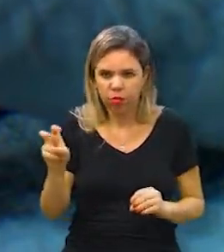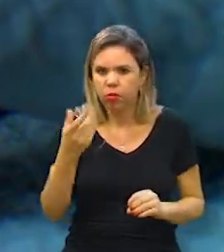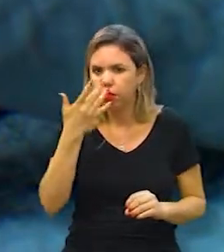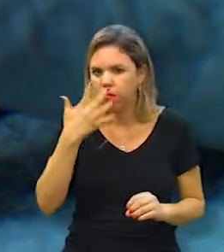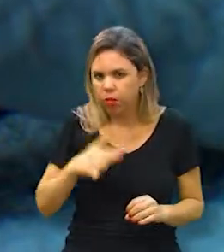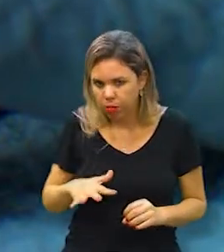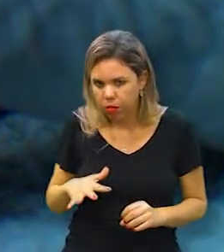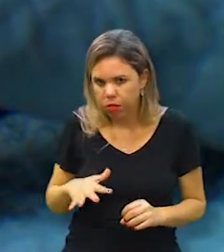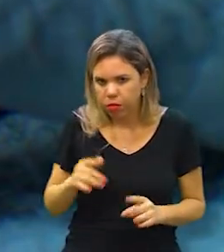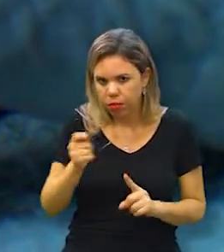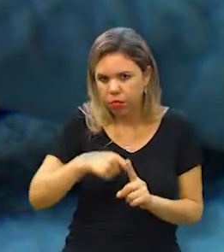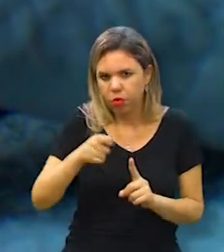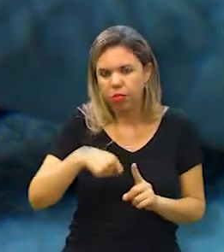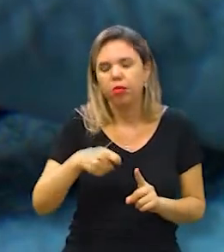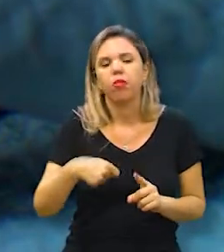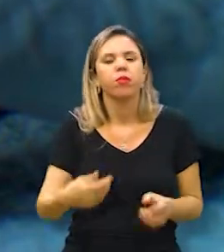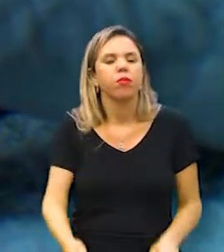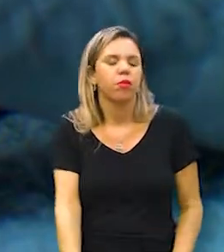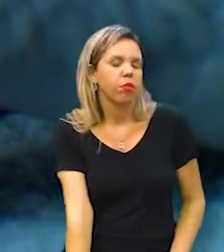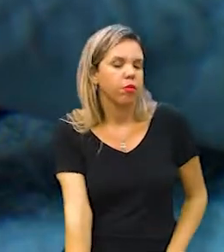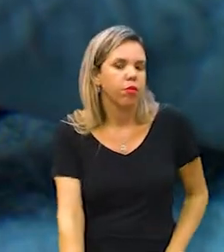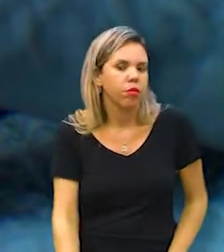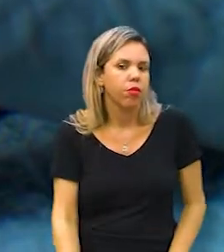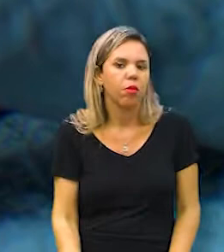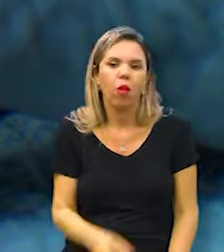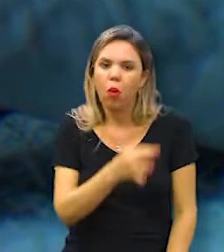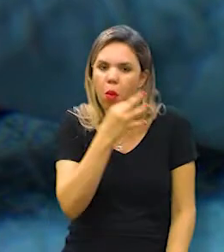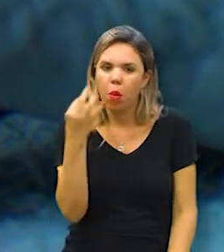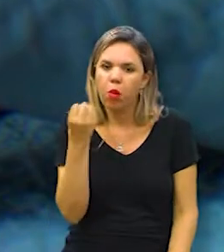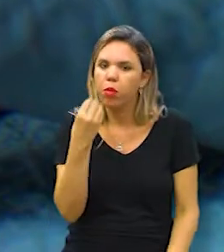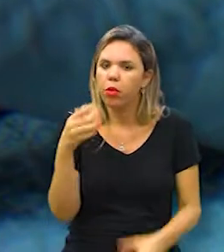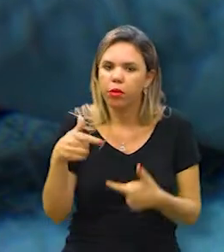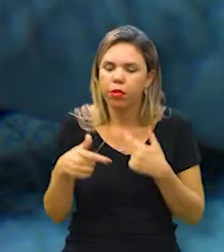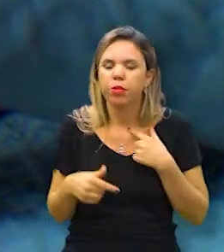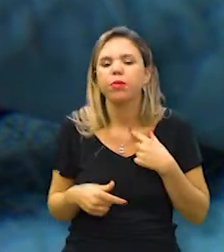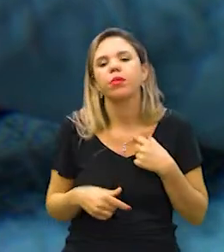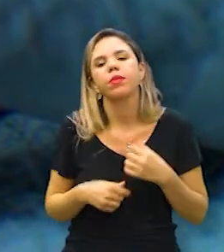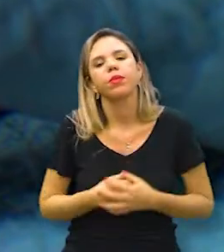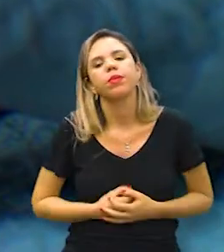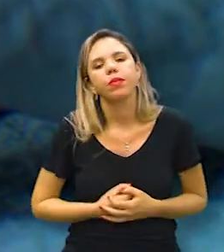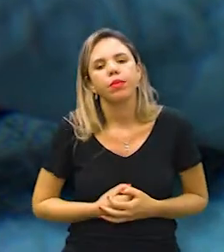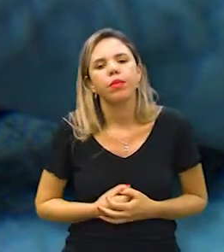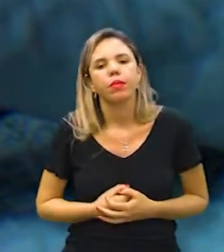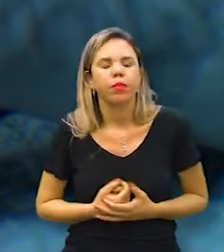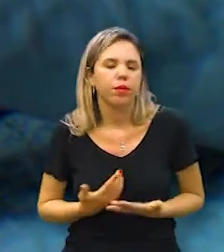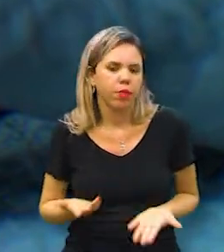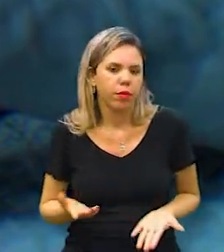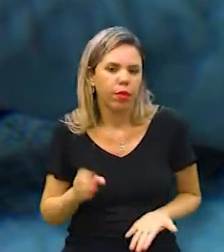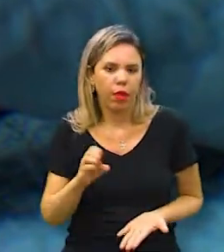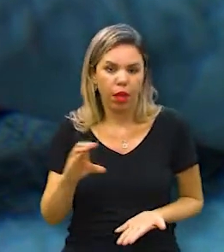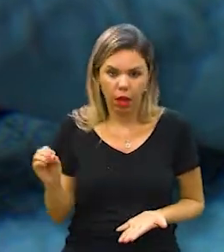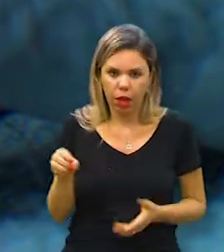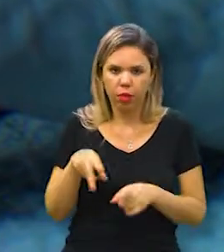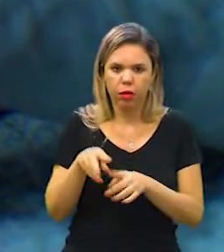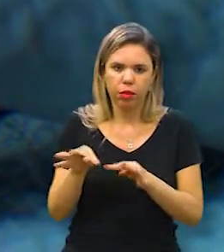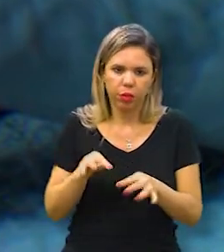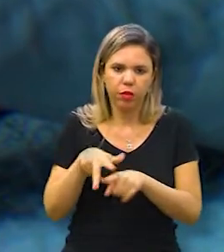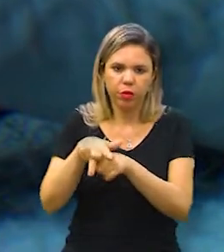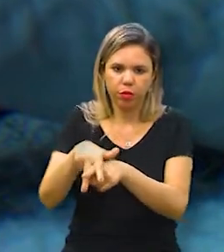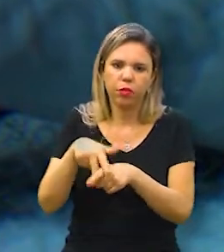crianças mensais. Quer dizer, muito bom o trabalho, pelo menos assim. A ecoterapia é uma